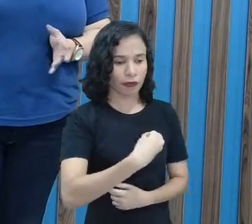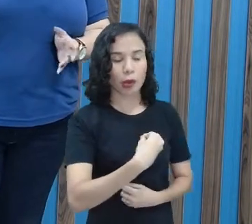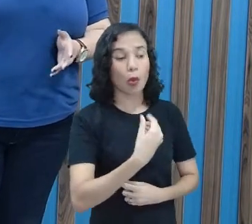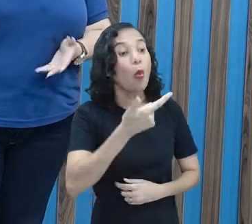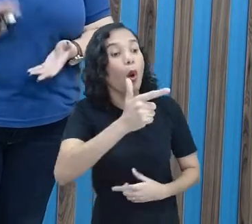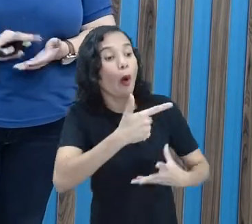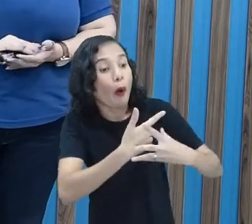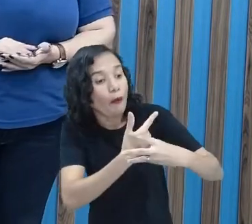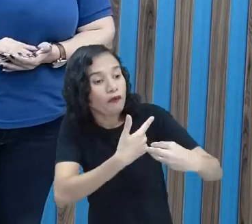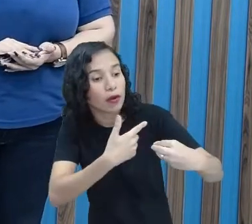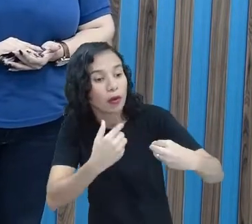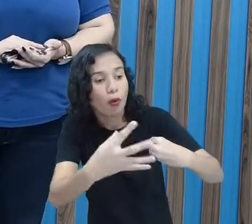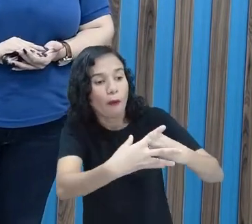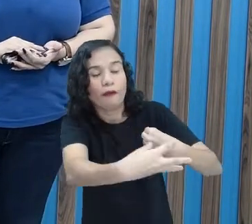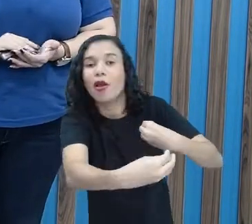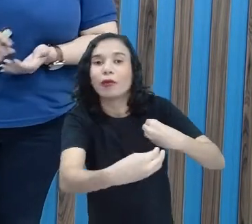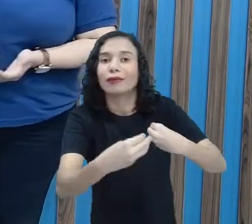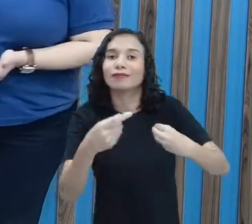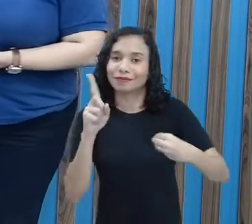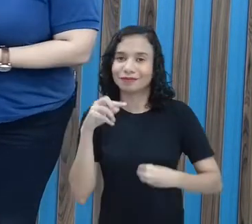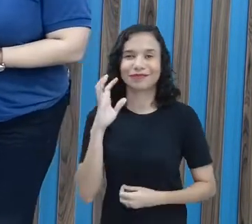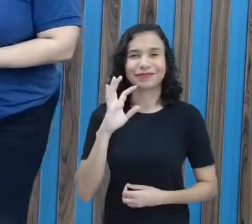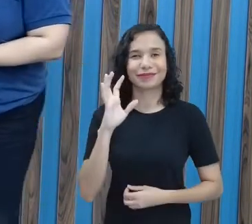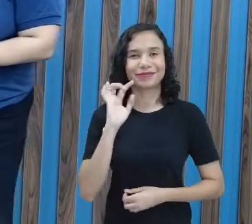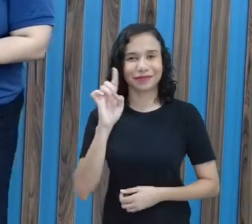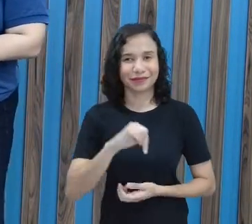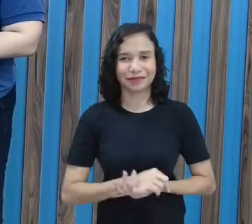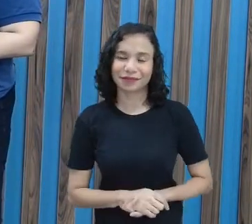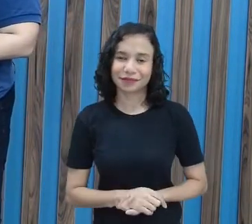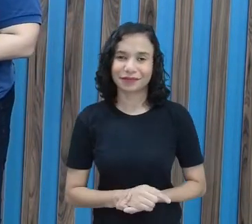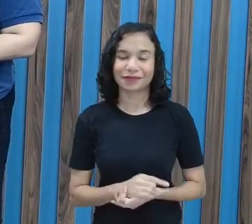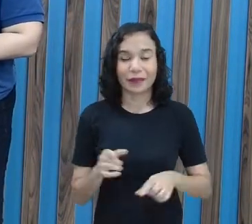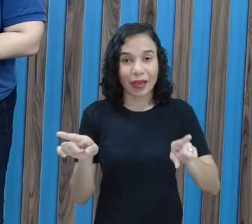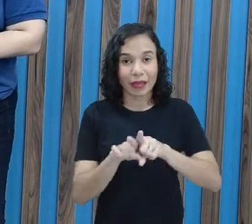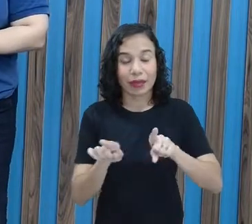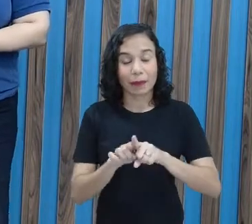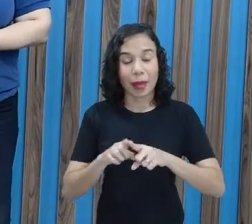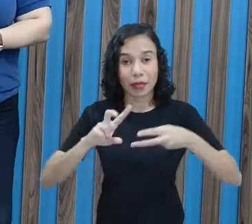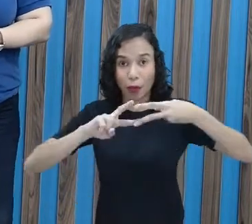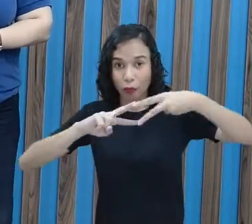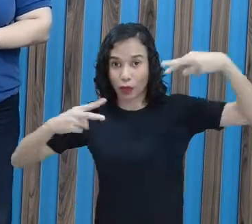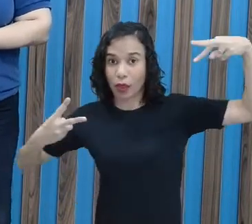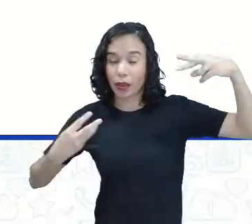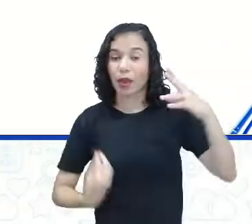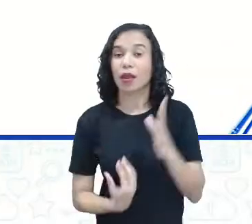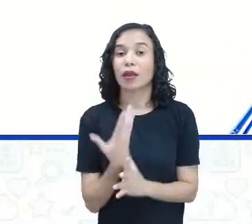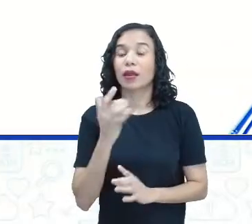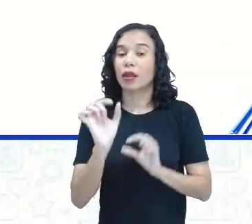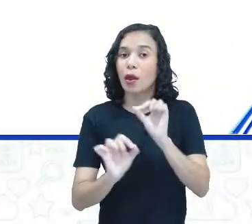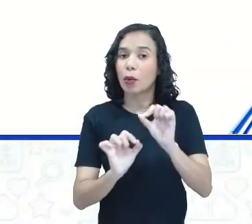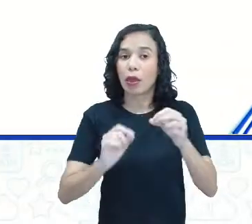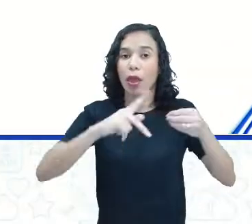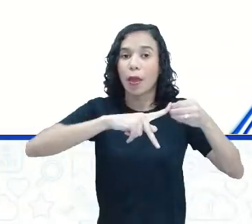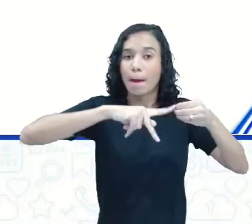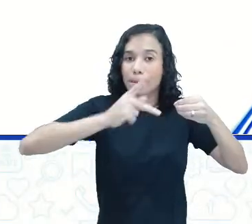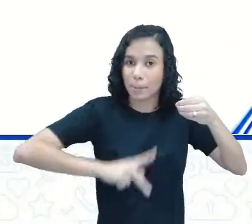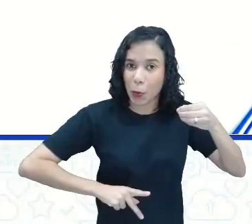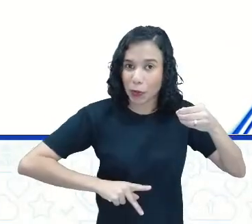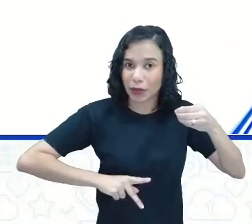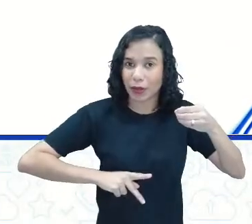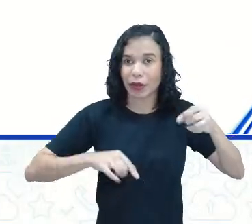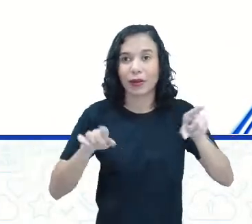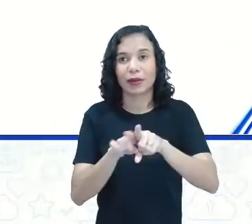assim sucessivamente. Bem legal, né? E aí, esse DNA, ele é formado por proteínas